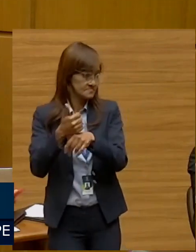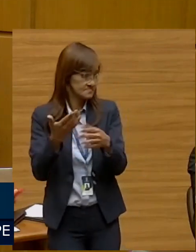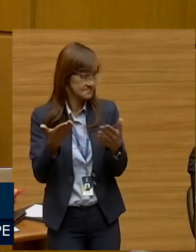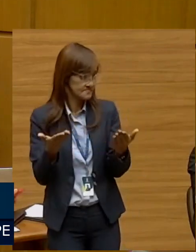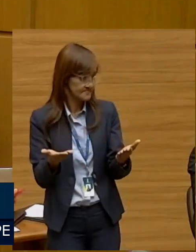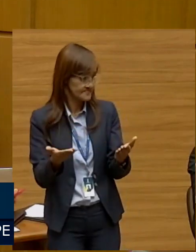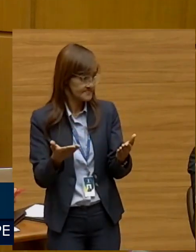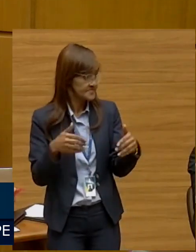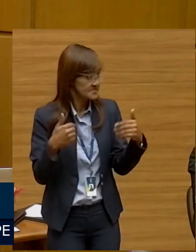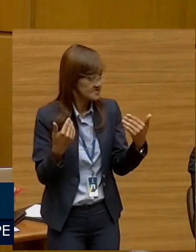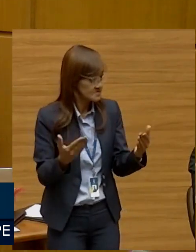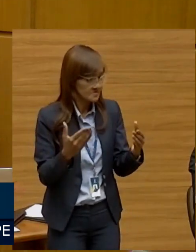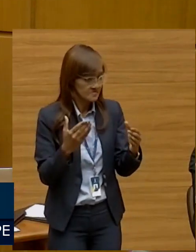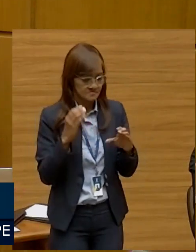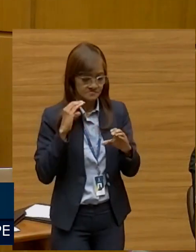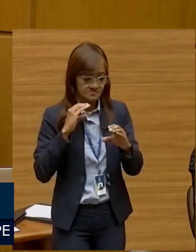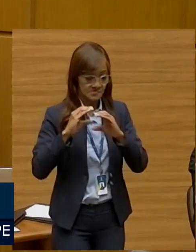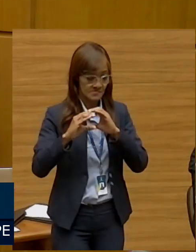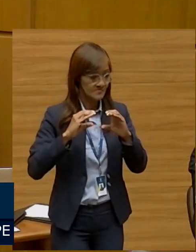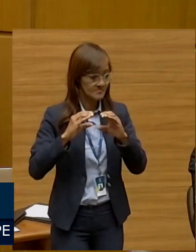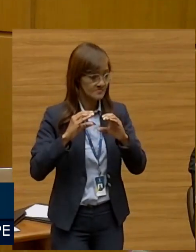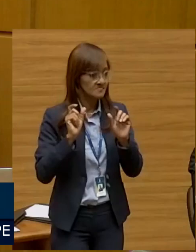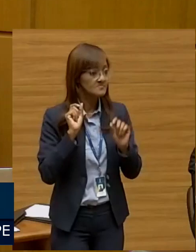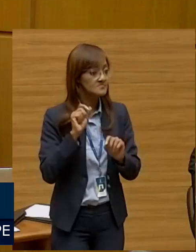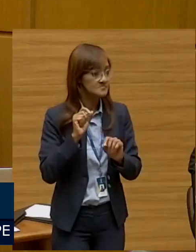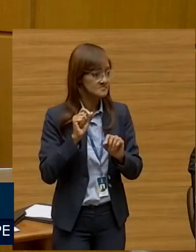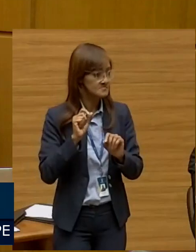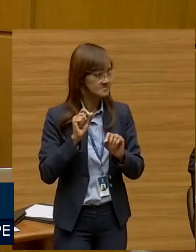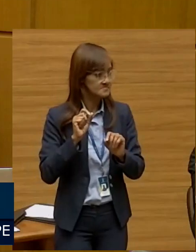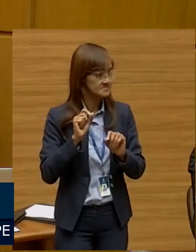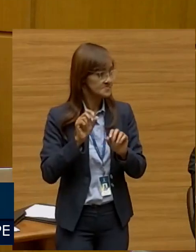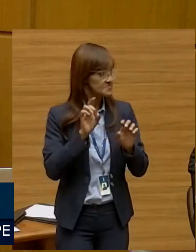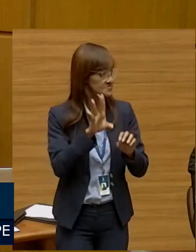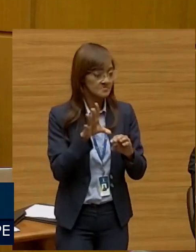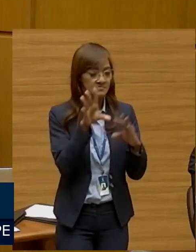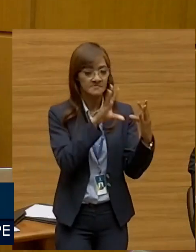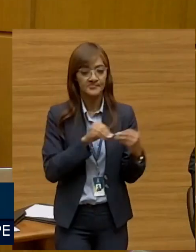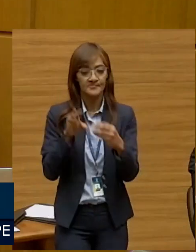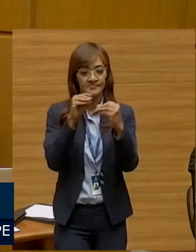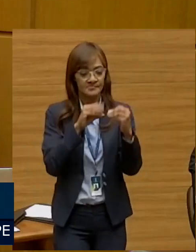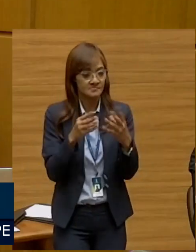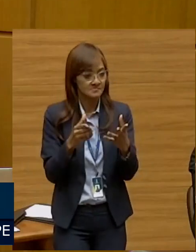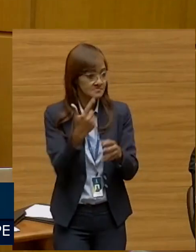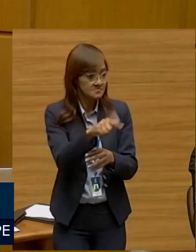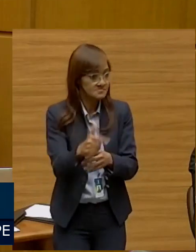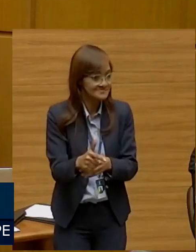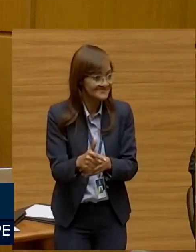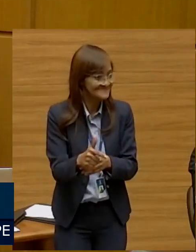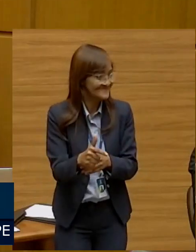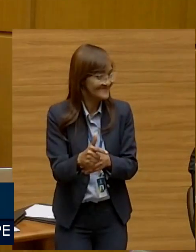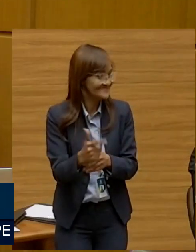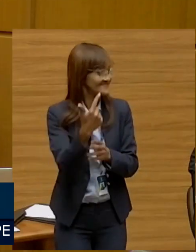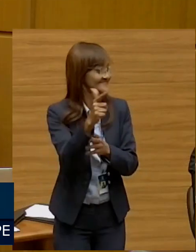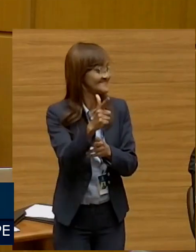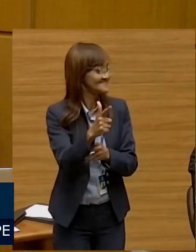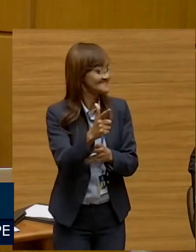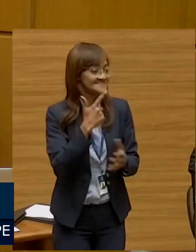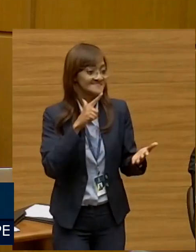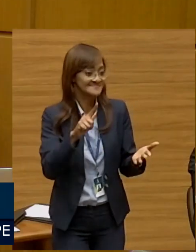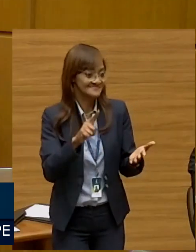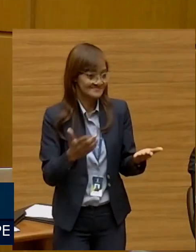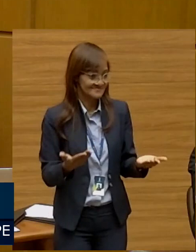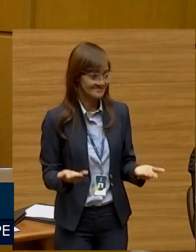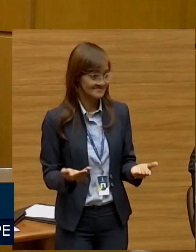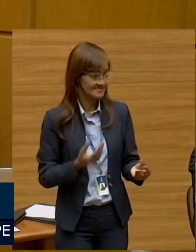a comunicação é o enfrentamento de linguagens verbais e não verbais de produção de sentidos, que